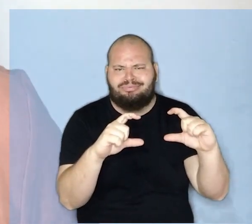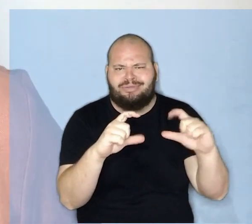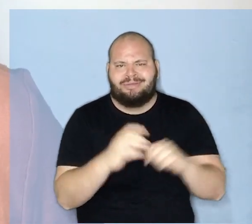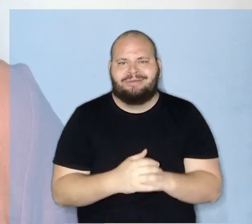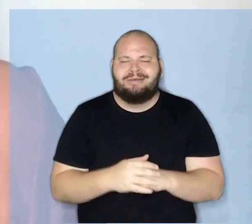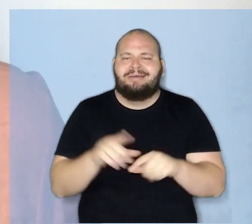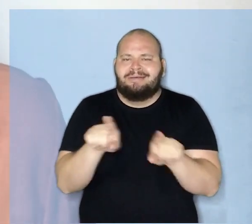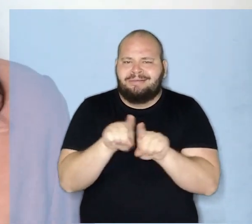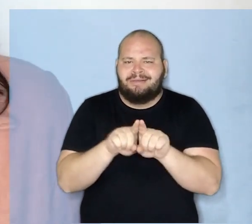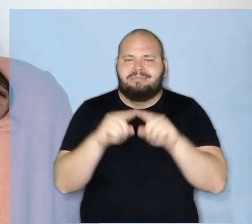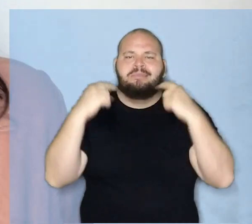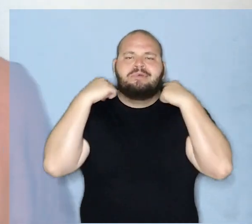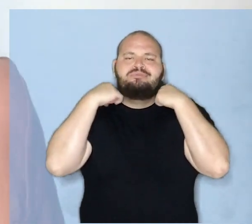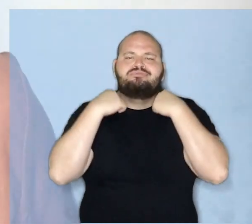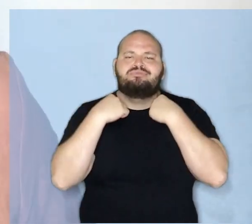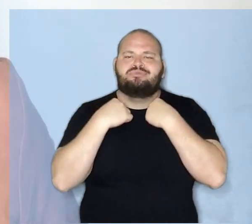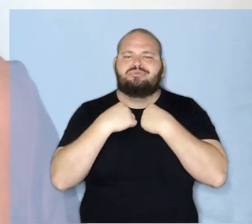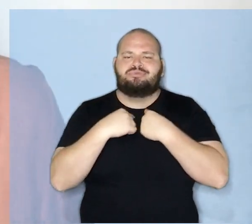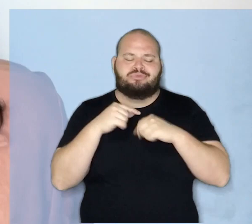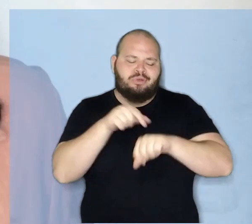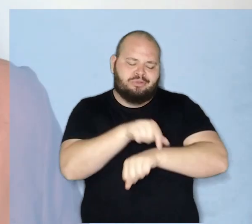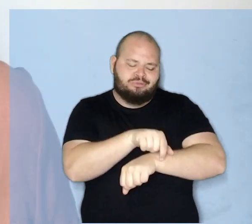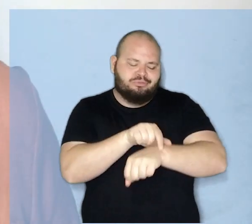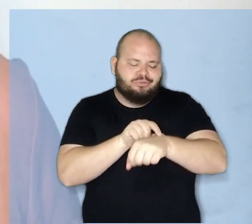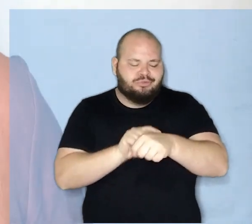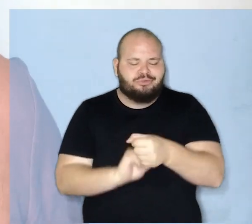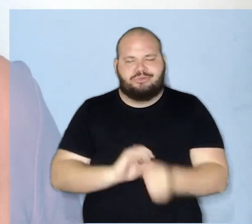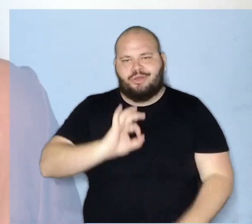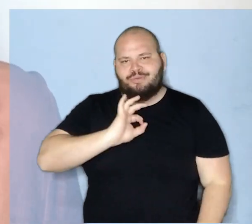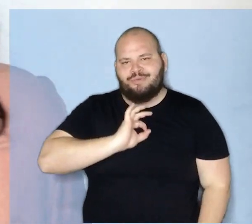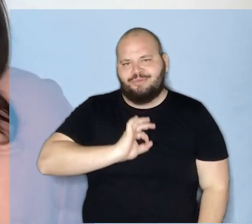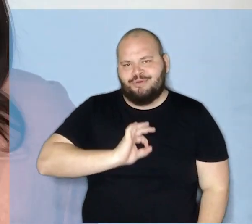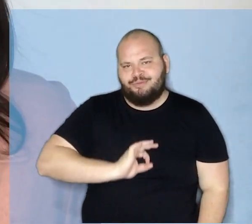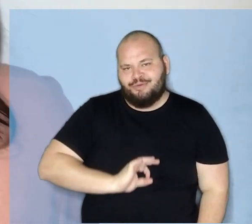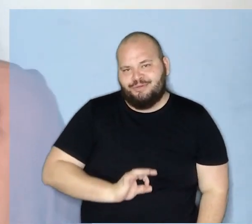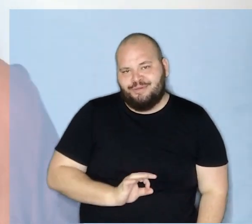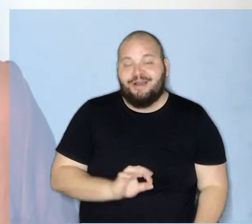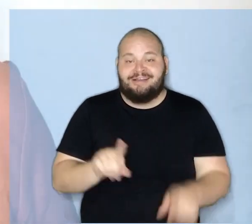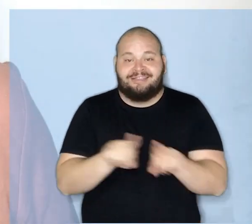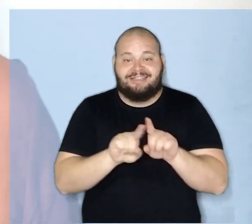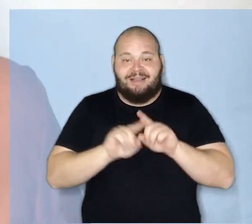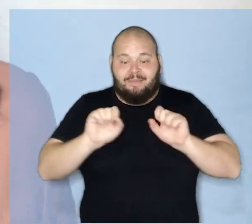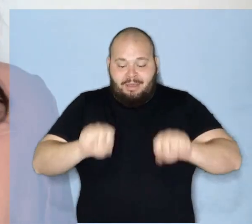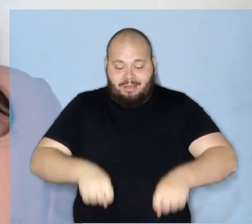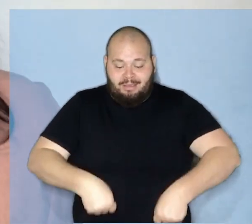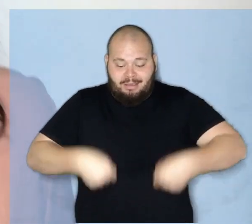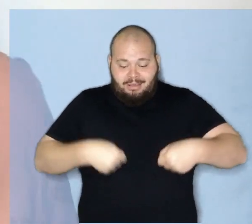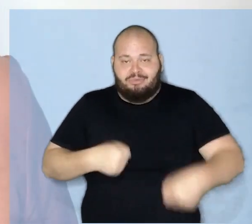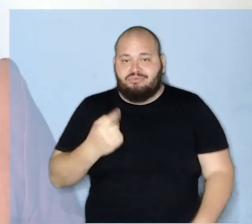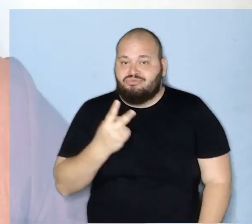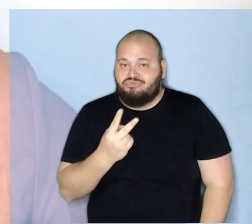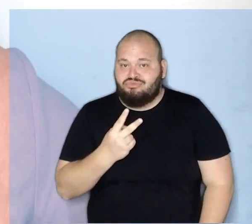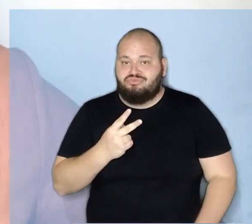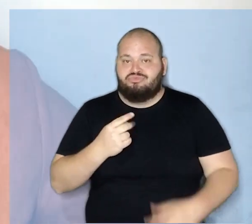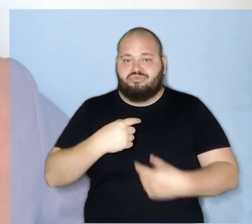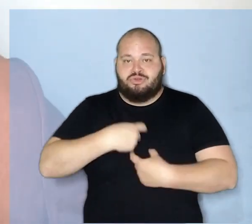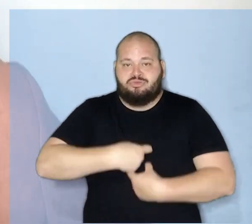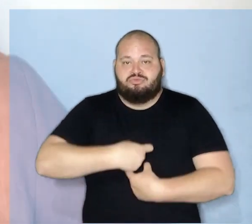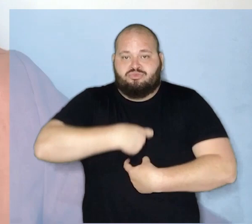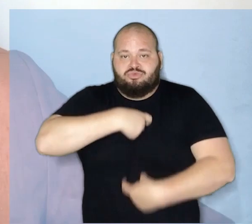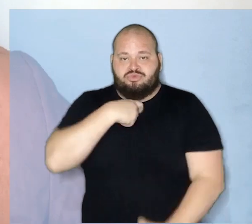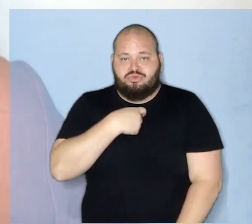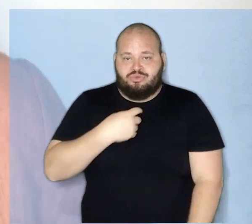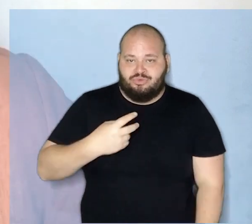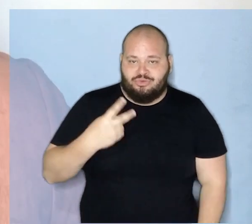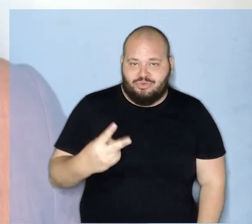colarinho, fez punho, botõezinhos, depois cortou 2 calças, depois 2 paletós e depois